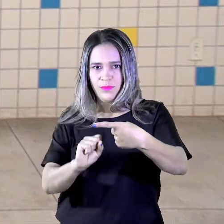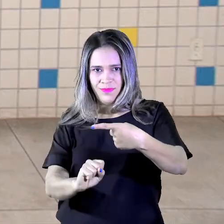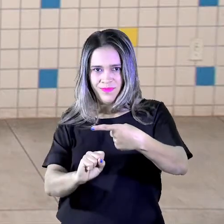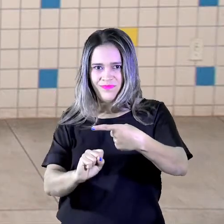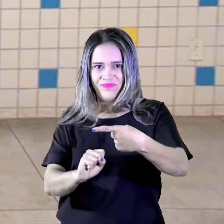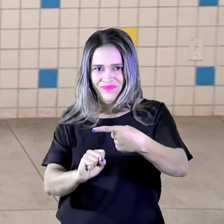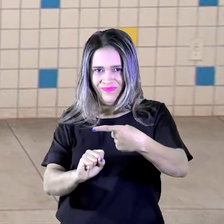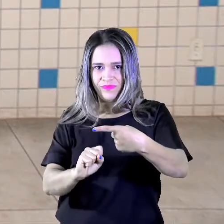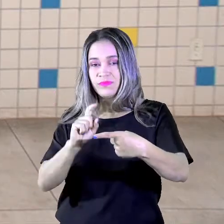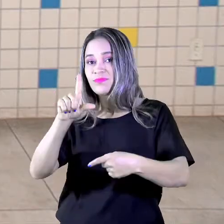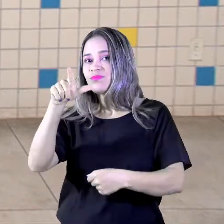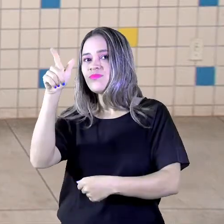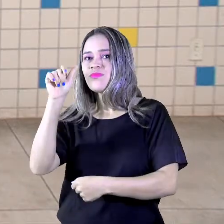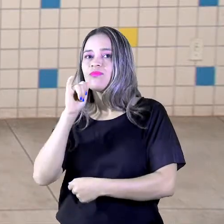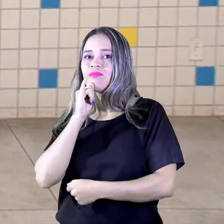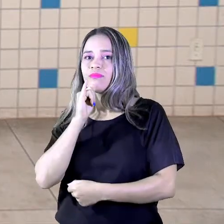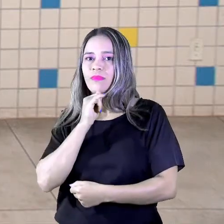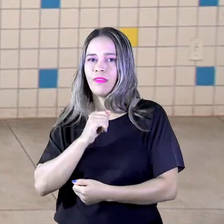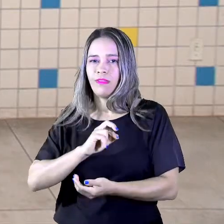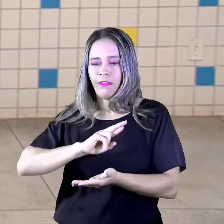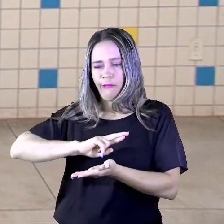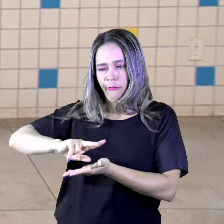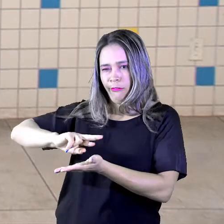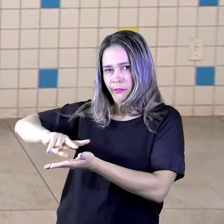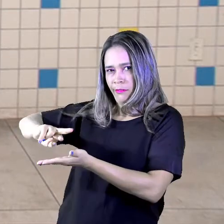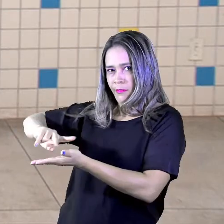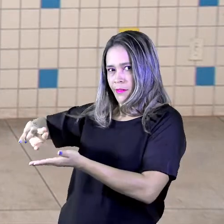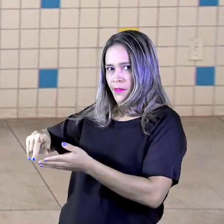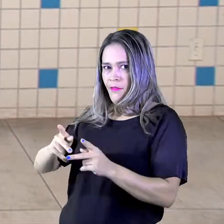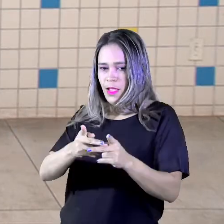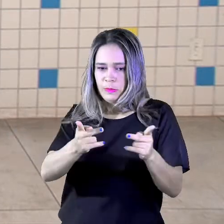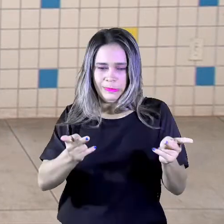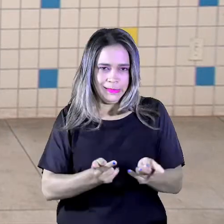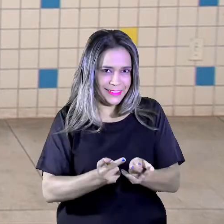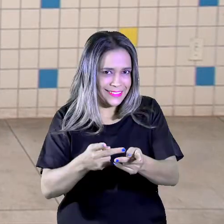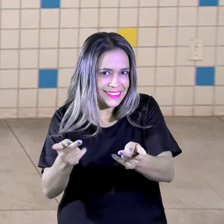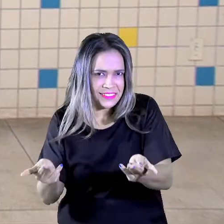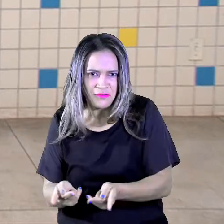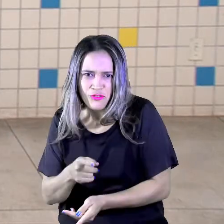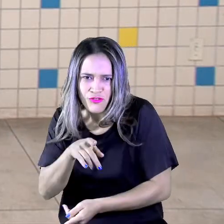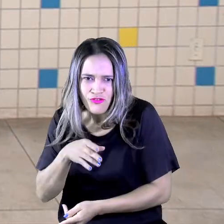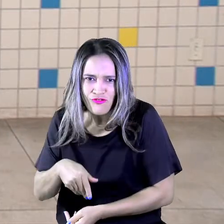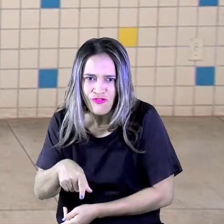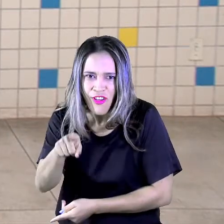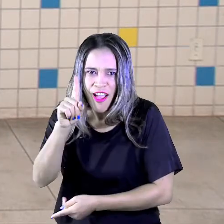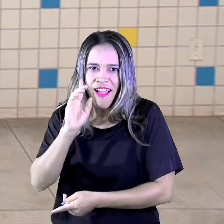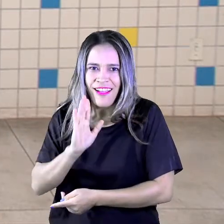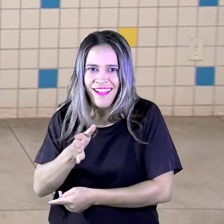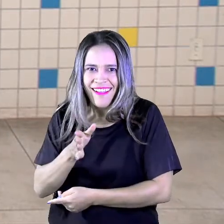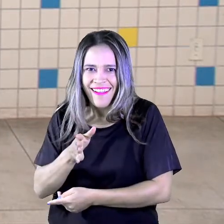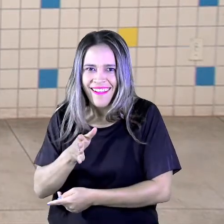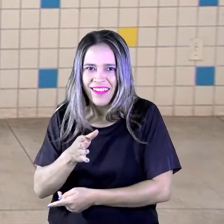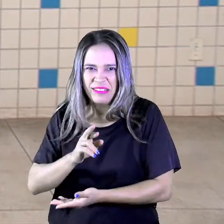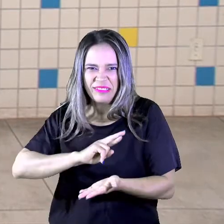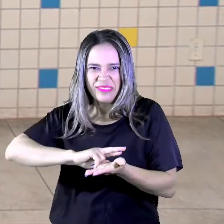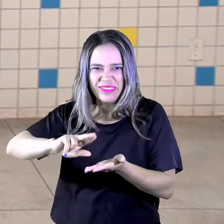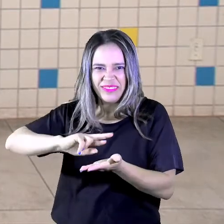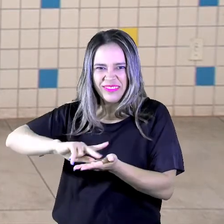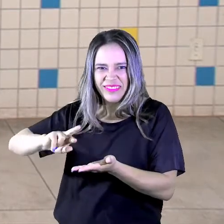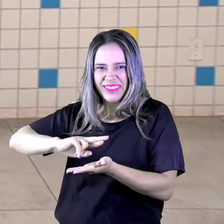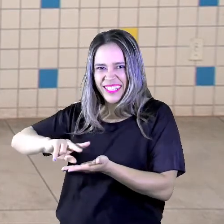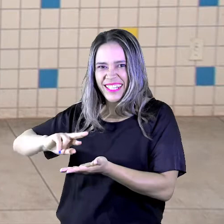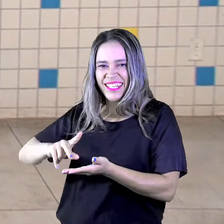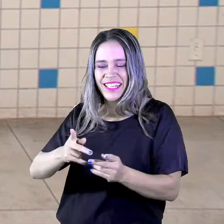outro exemplo, várias pizzas. Nós vamos para uma rodada de pizza. Você já foi para fazer com os amigos ou com